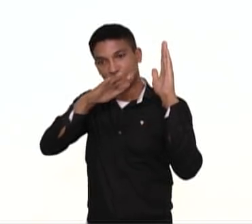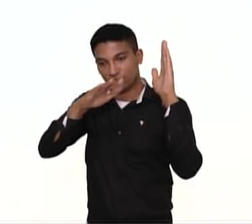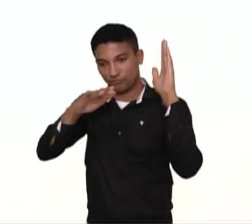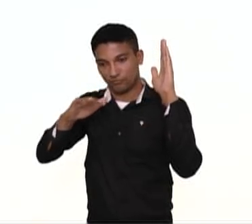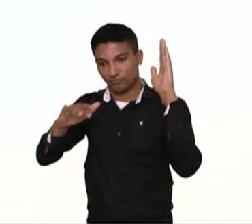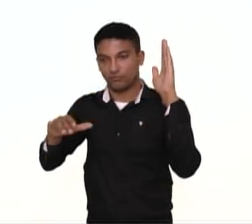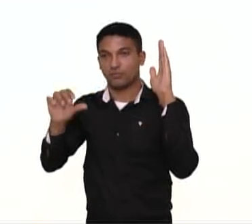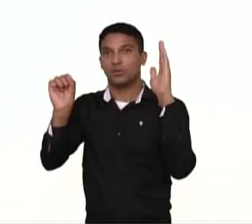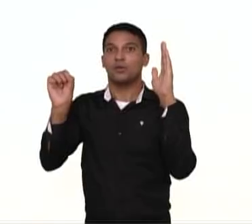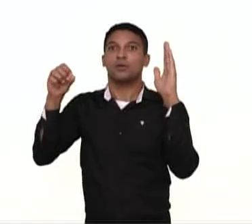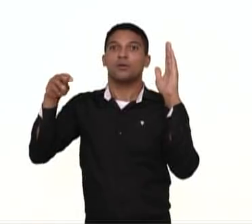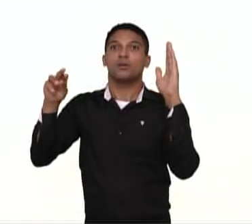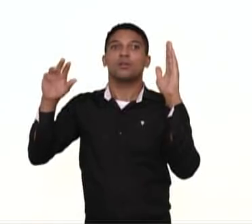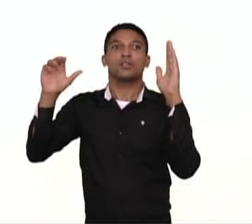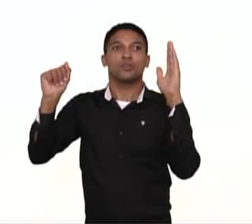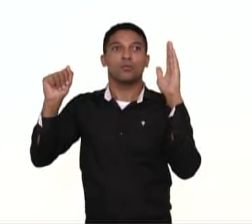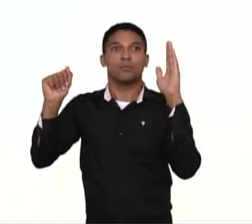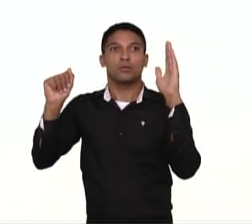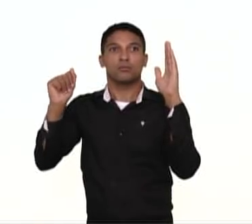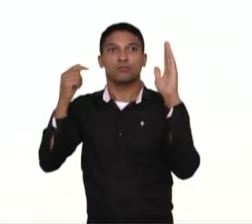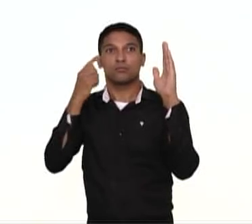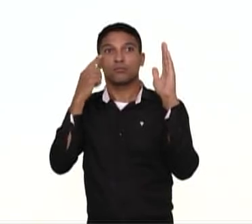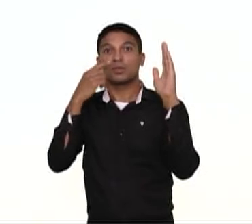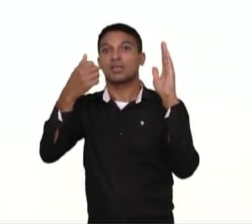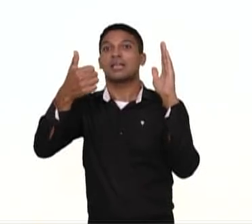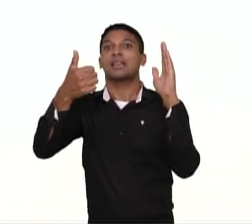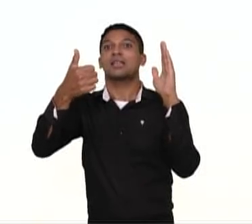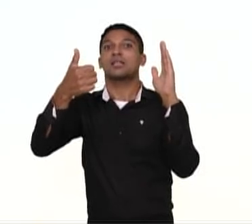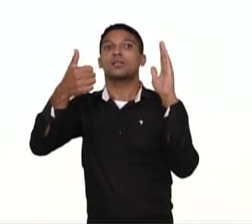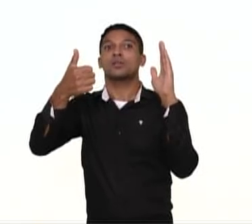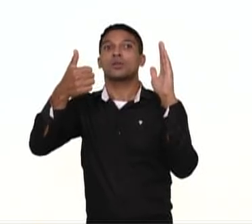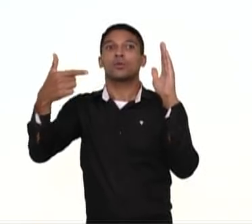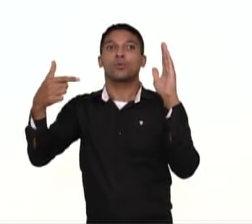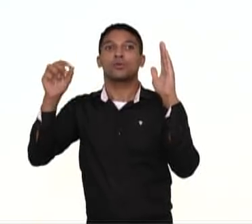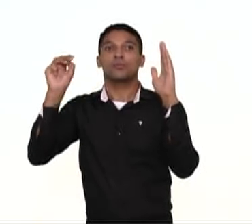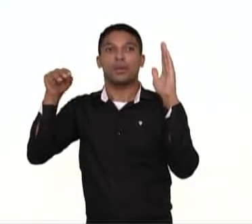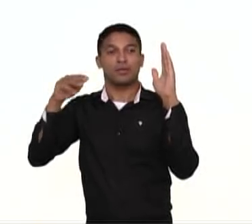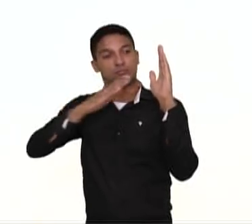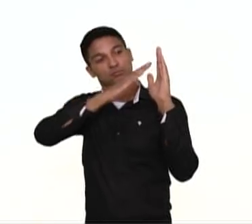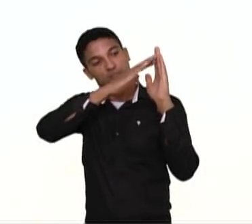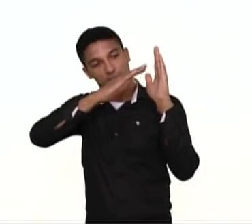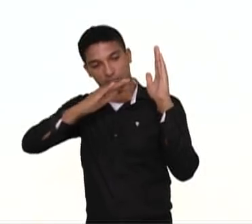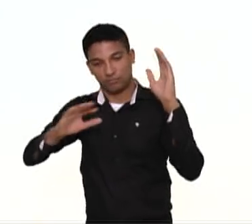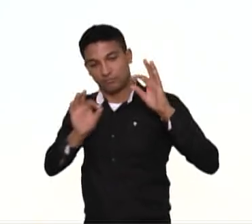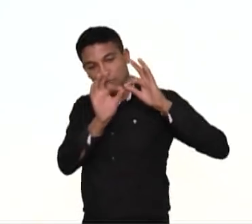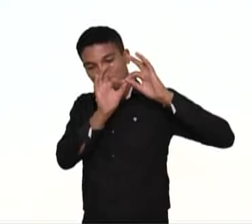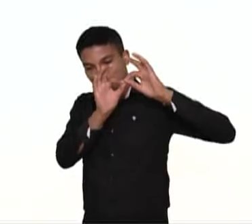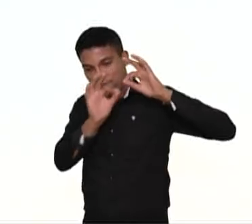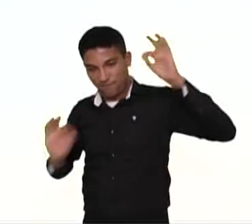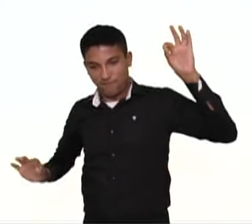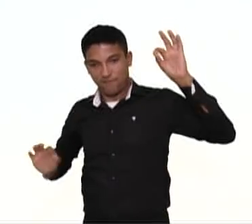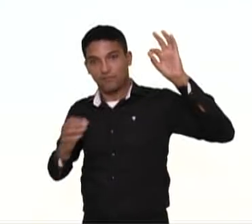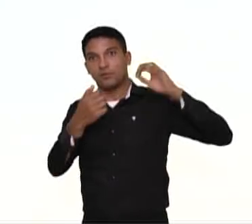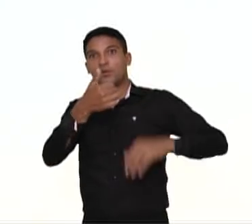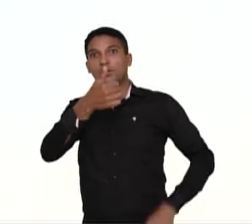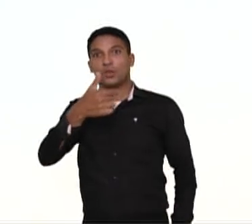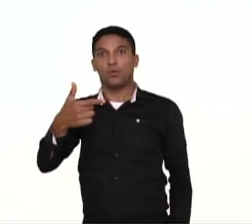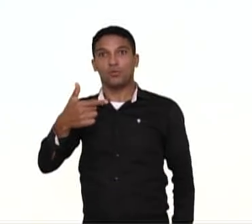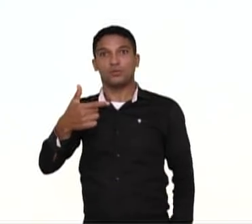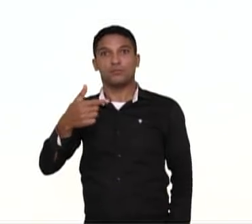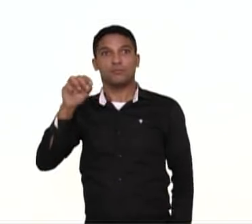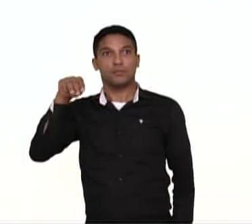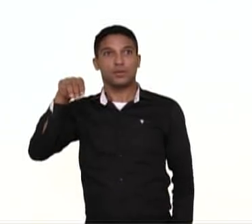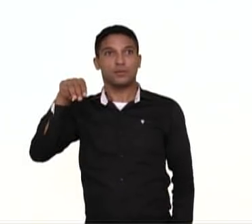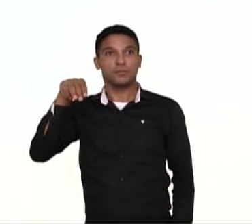aqui, de altura 0,6 metros ou 60 centímetros, esse é o valor